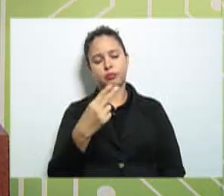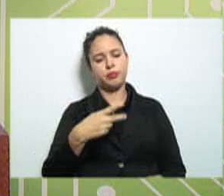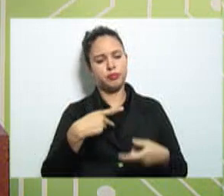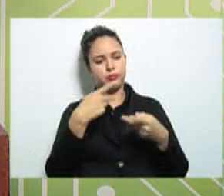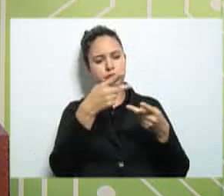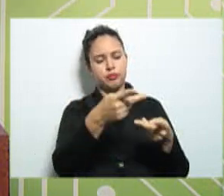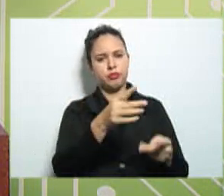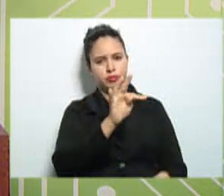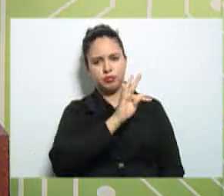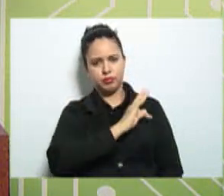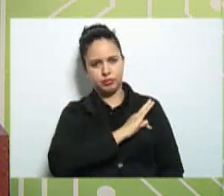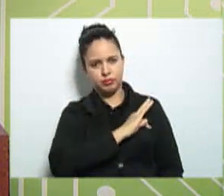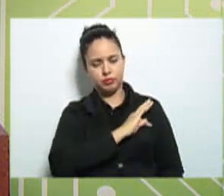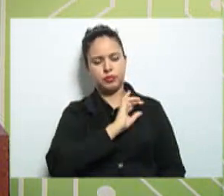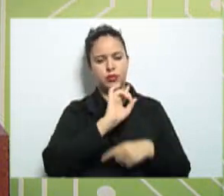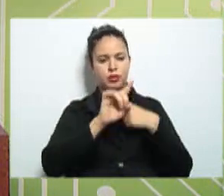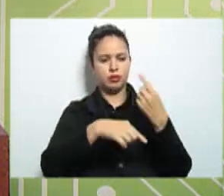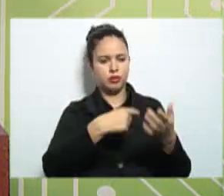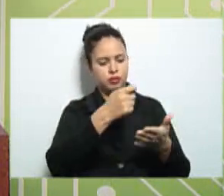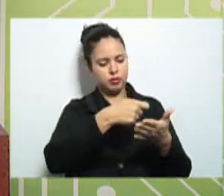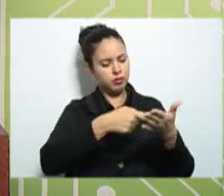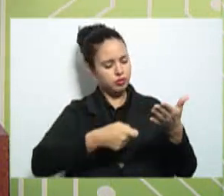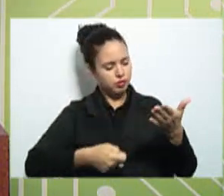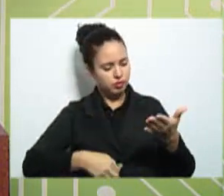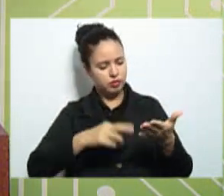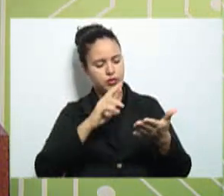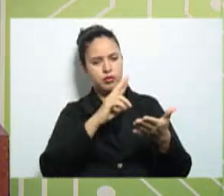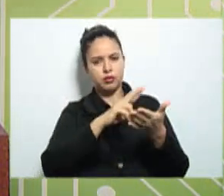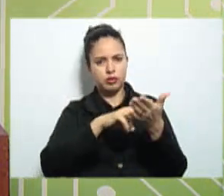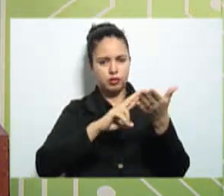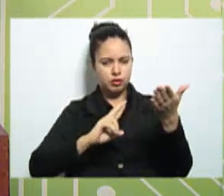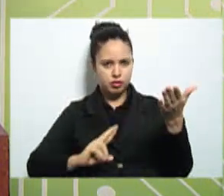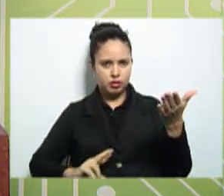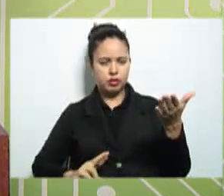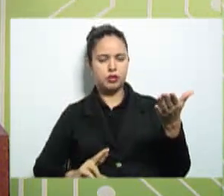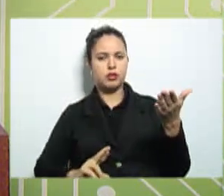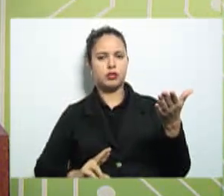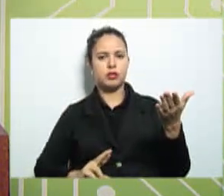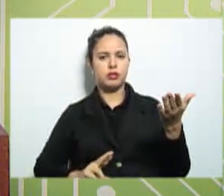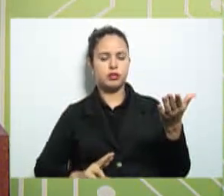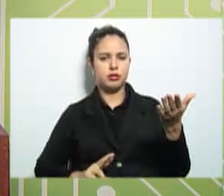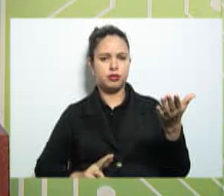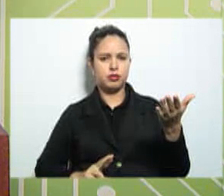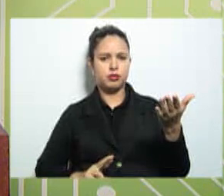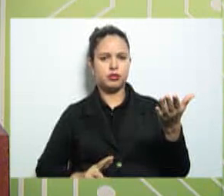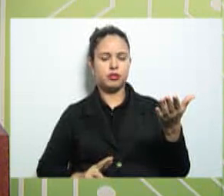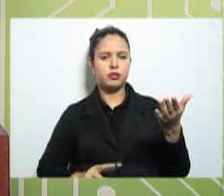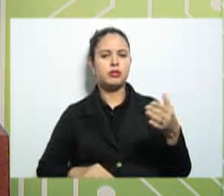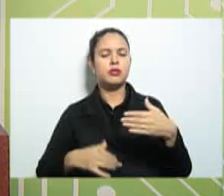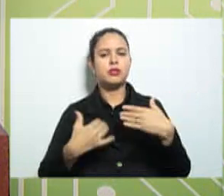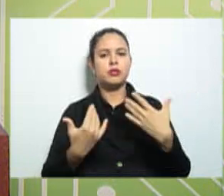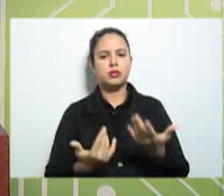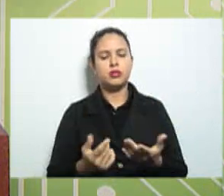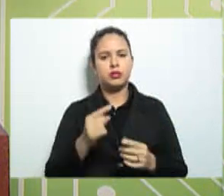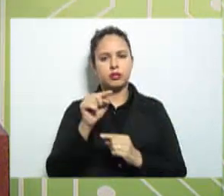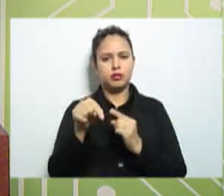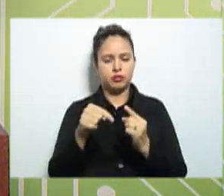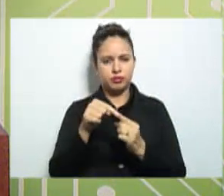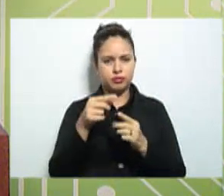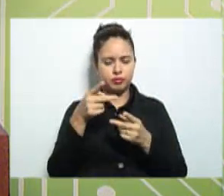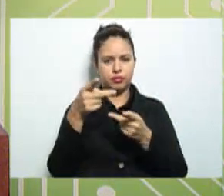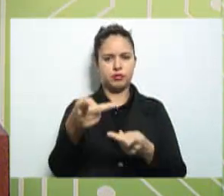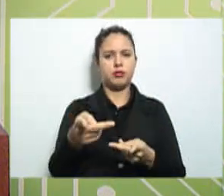e aí eu vou relatar, né? Onde foi que eu fui, qual foi o objetivo desta minha visita, o que